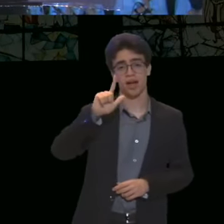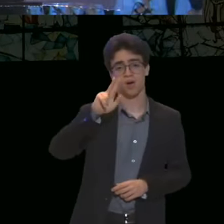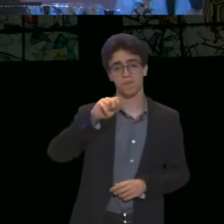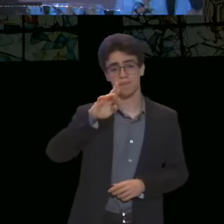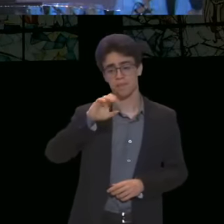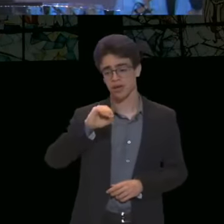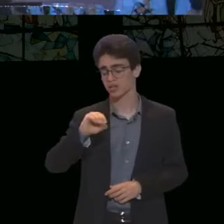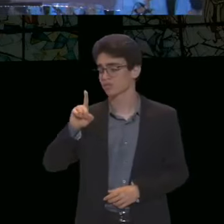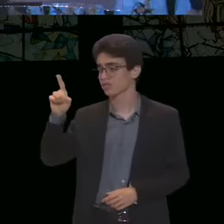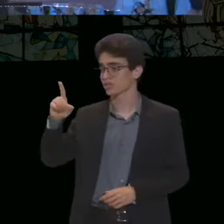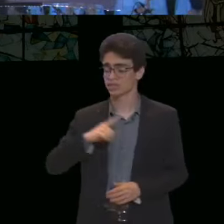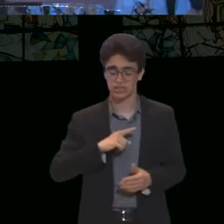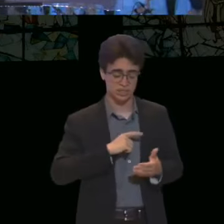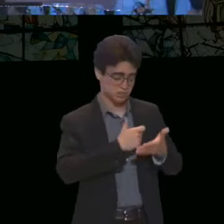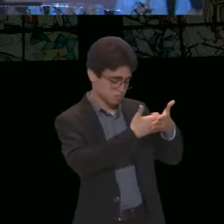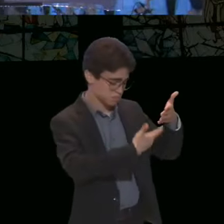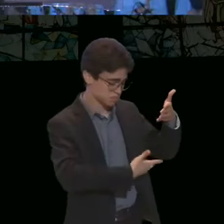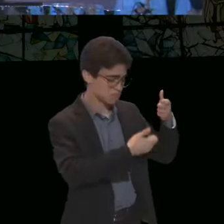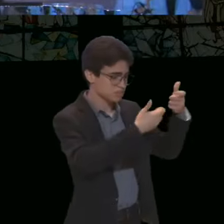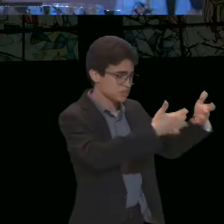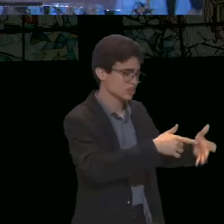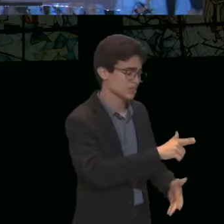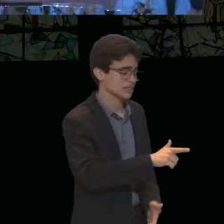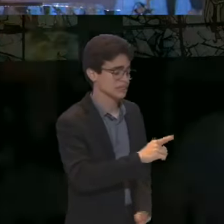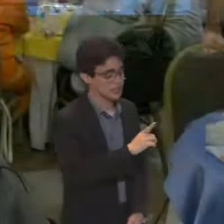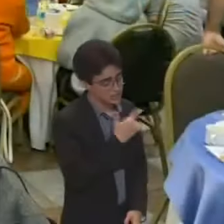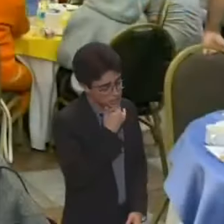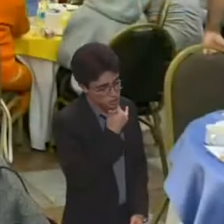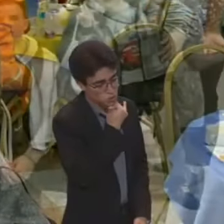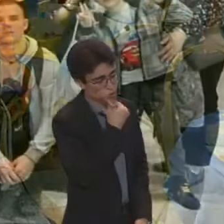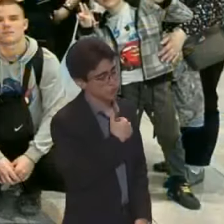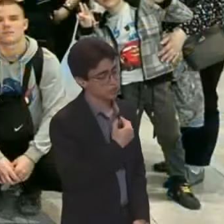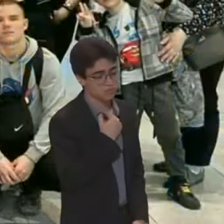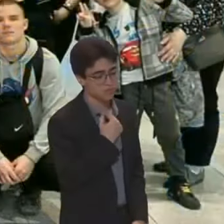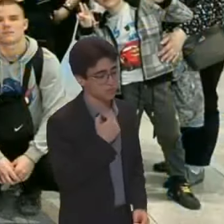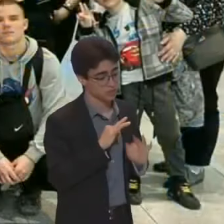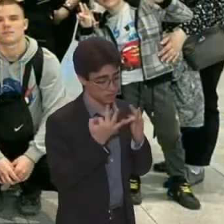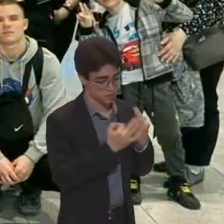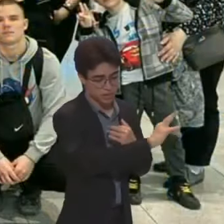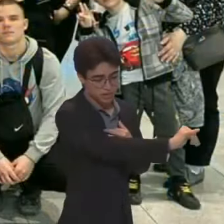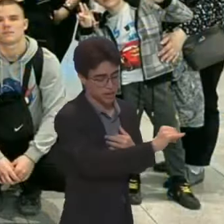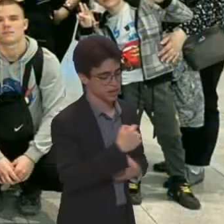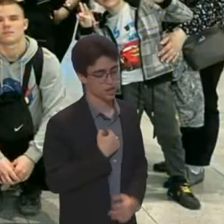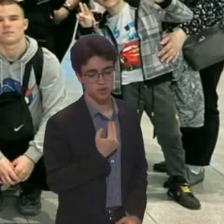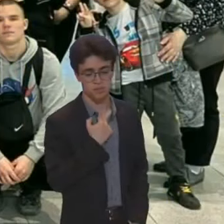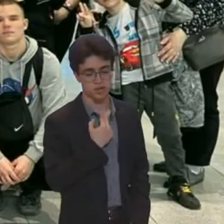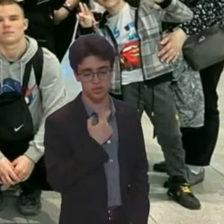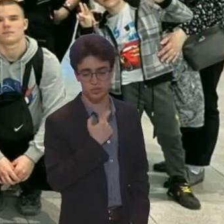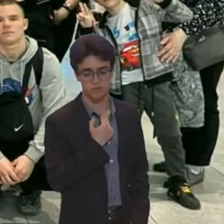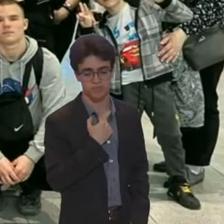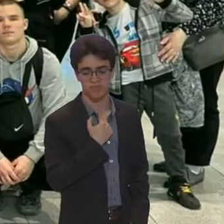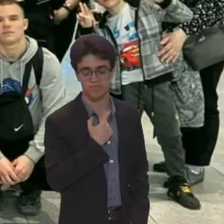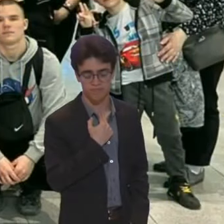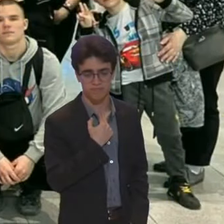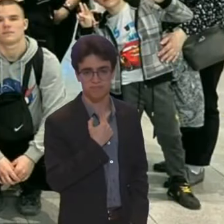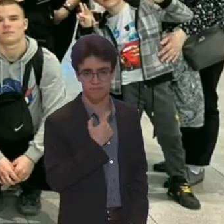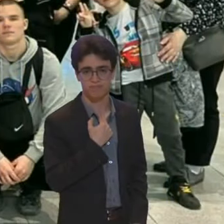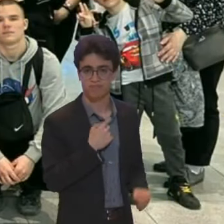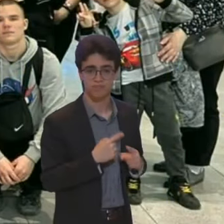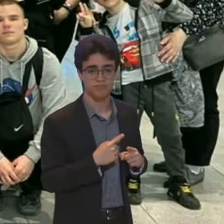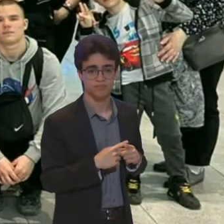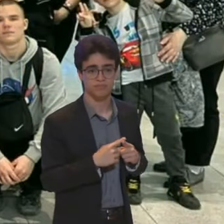me ligou, mandou um texto para mim e disse: Dr. Dantas, eu lamento, minha família vai, eu não posso ir, porque